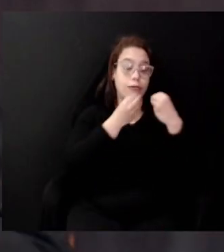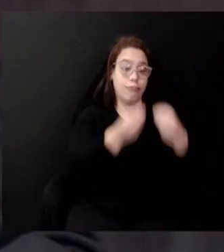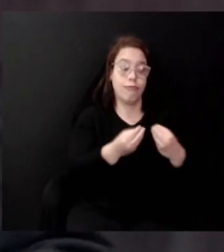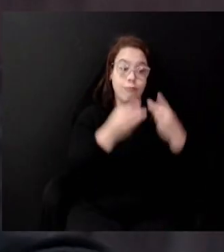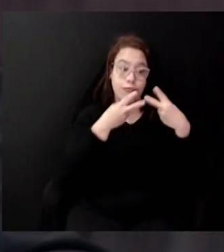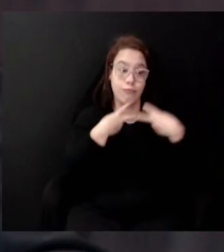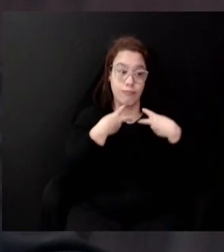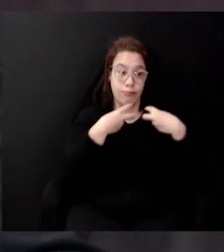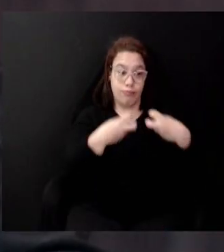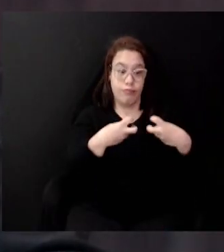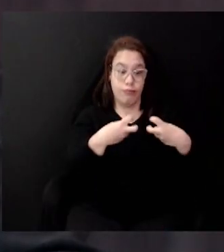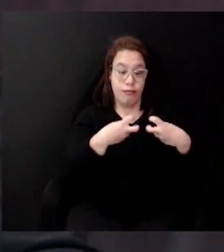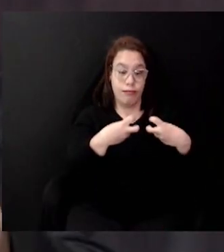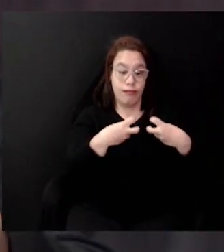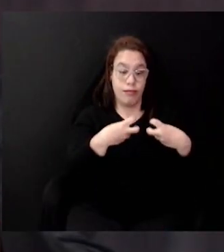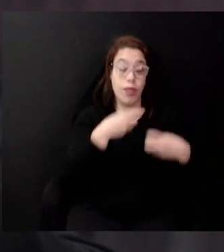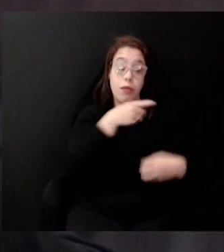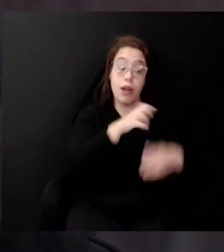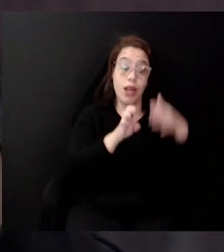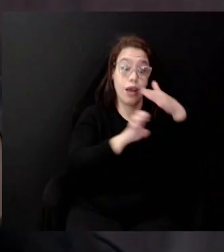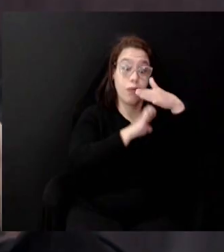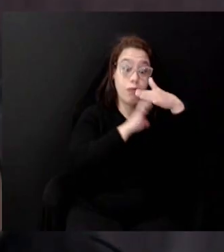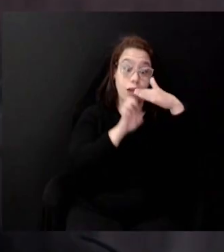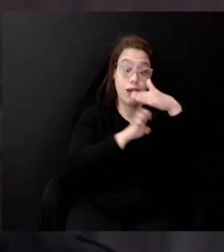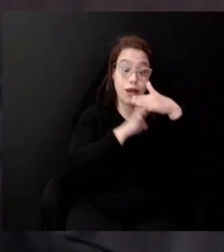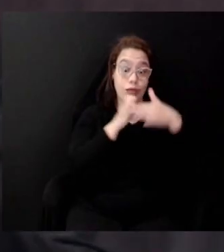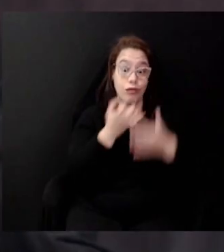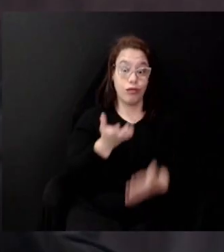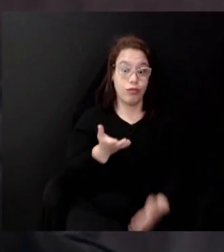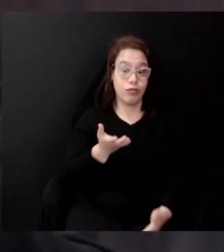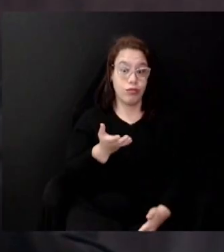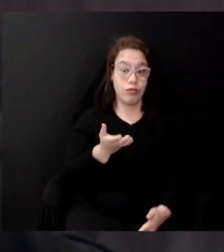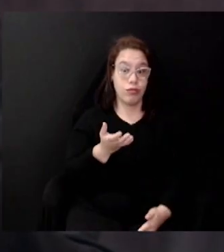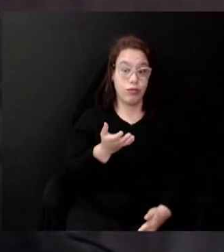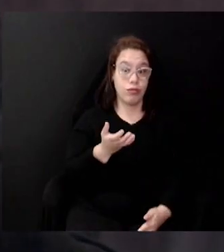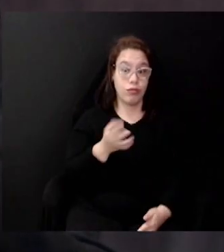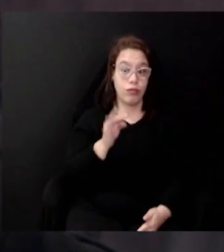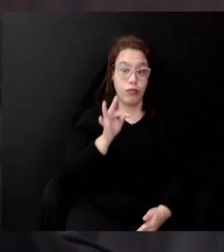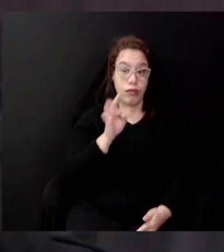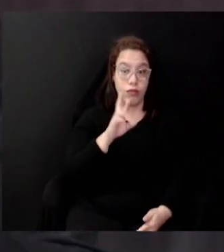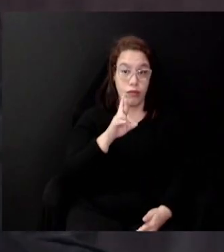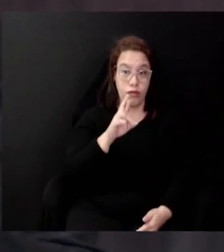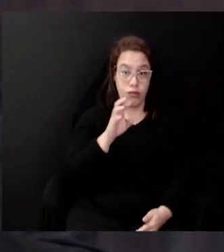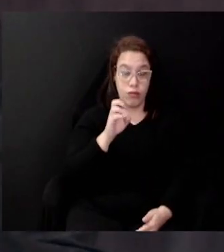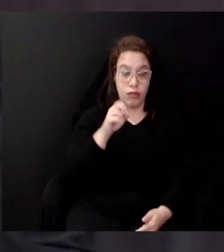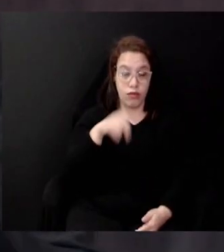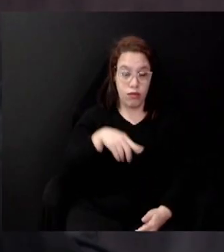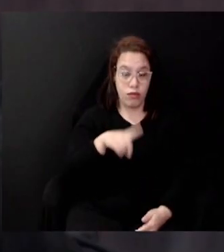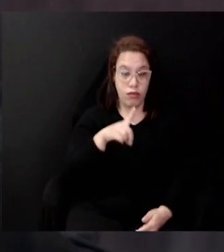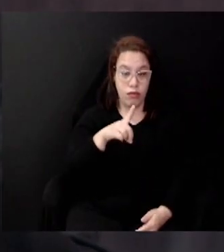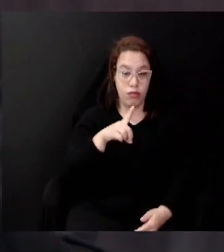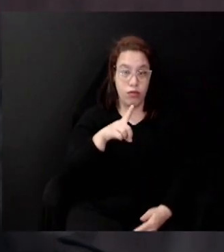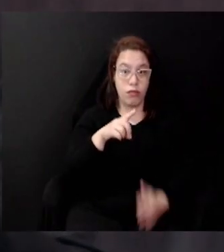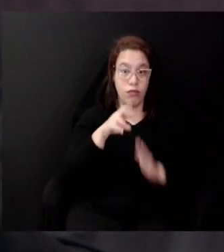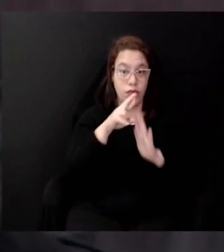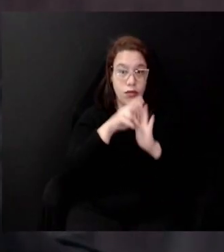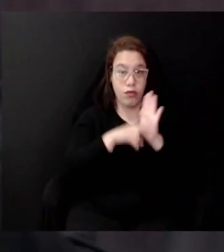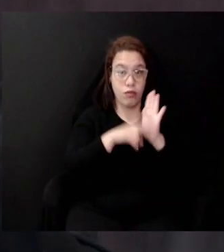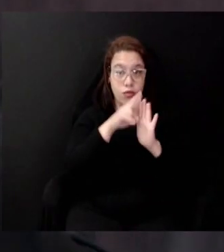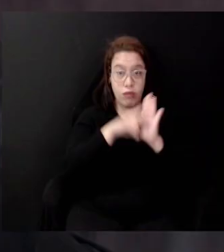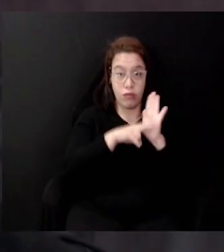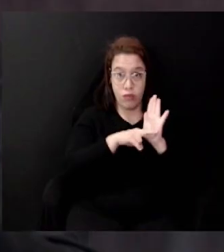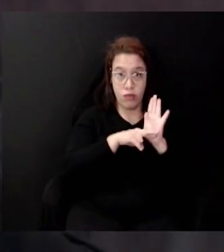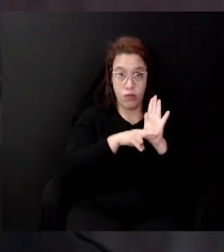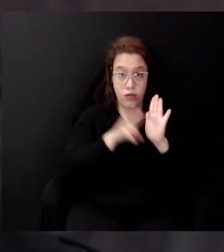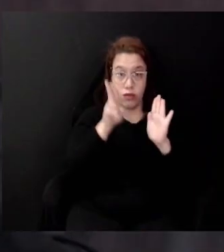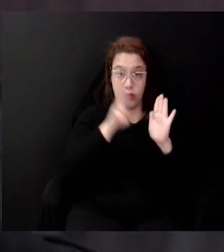facial para aquela empresa. Numa dessas trends, eu fui ler os termos de uso da empresa e lá estava dizendo que,